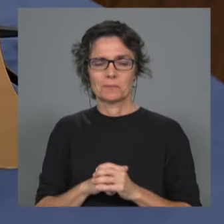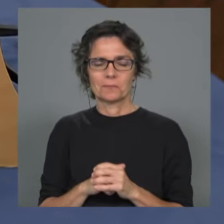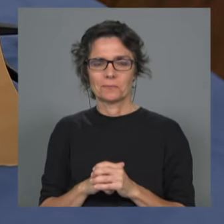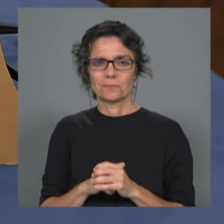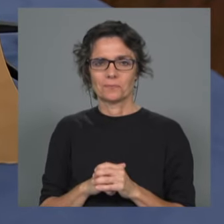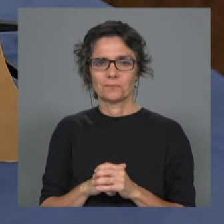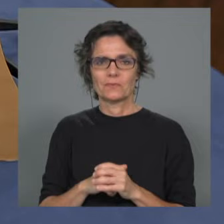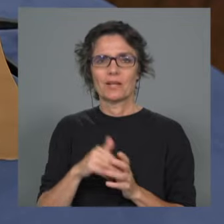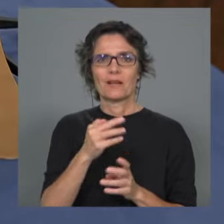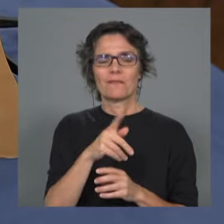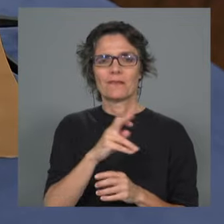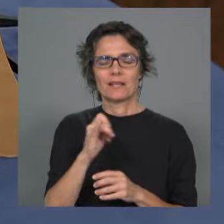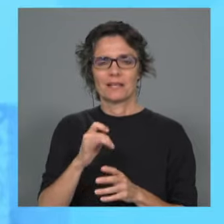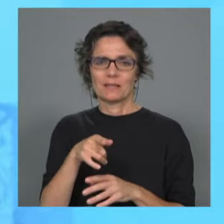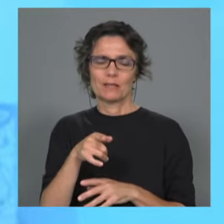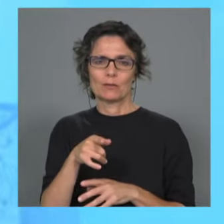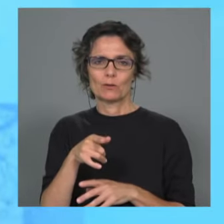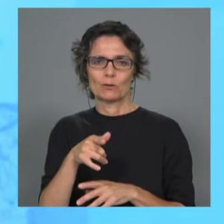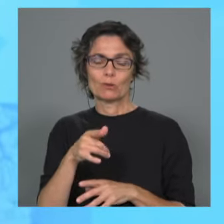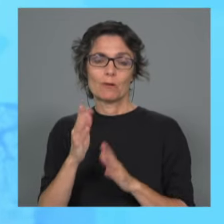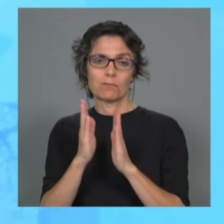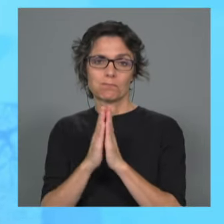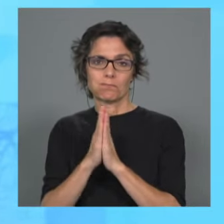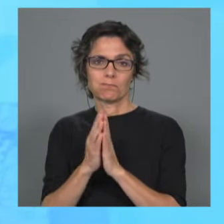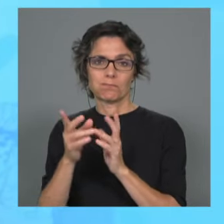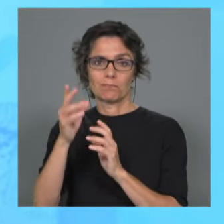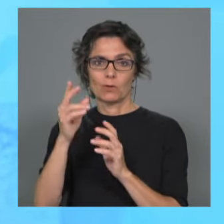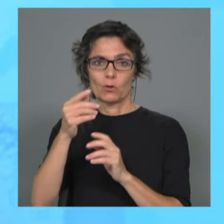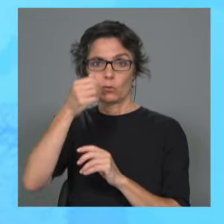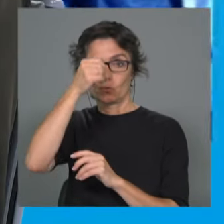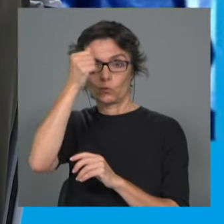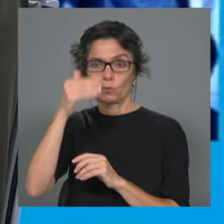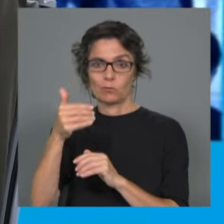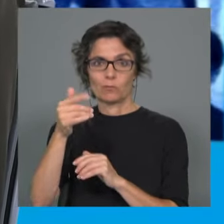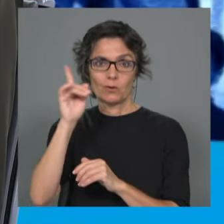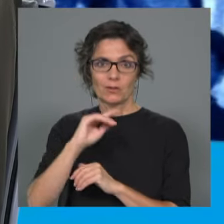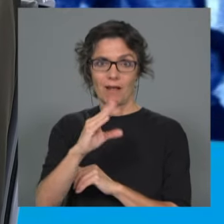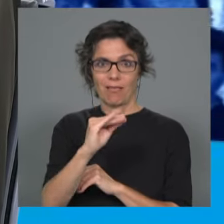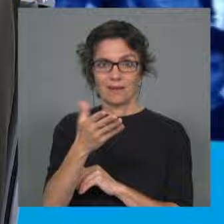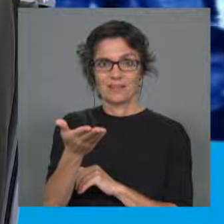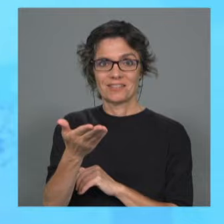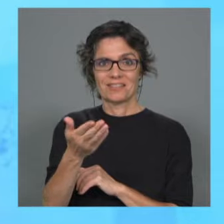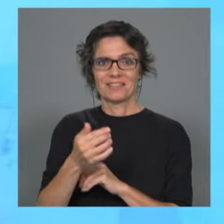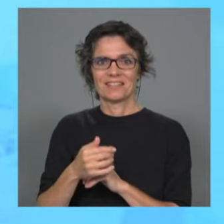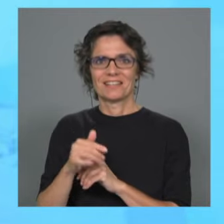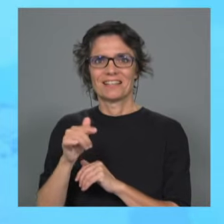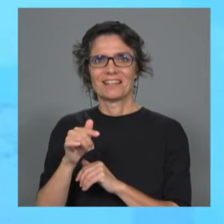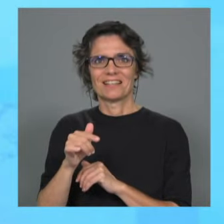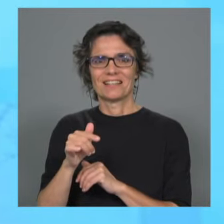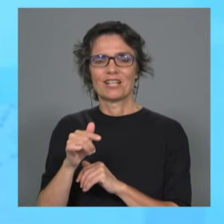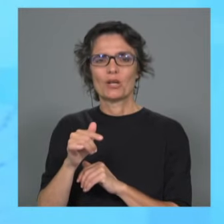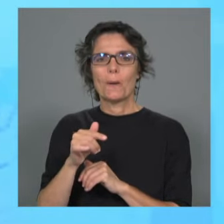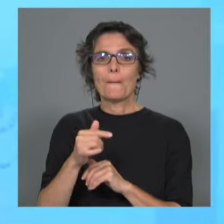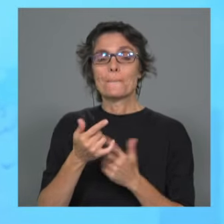Frei Sérgio Pinheiro, a missa nova é já no próximo domingo, dia 10, que o Padre Márcio, ou